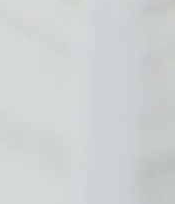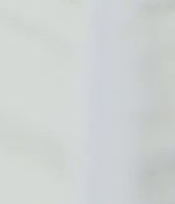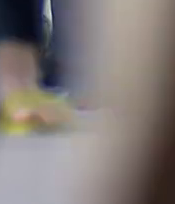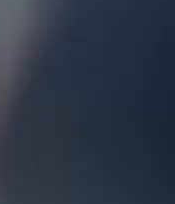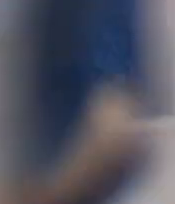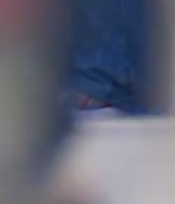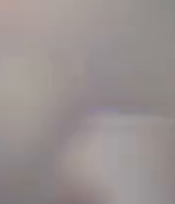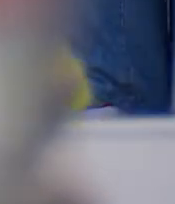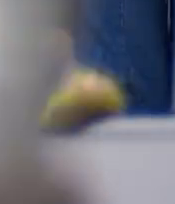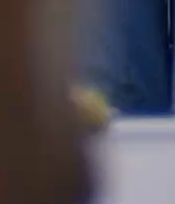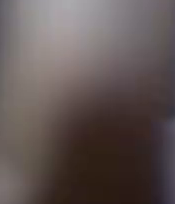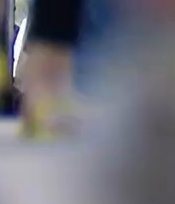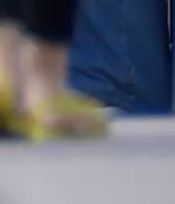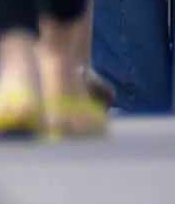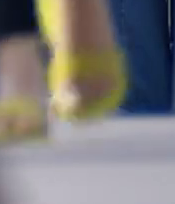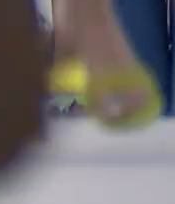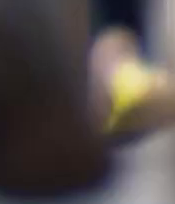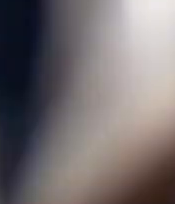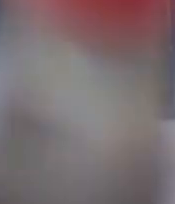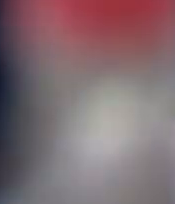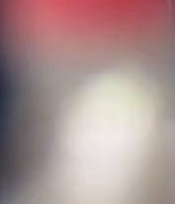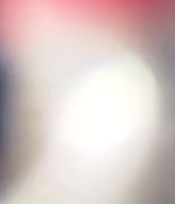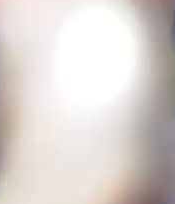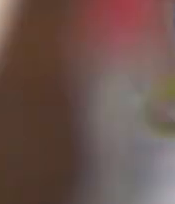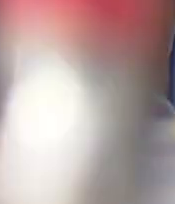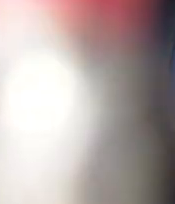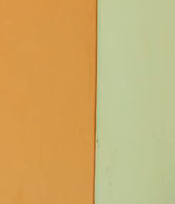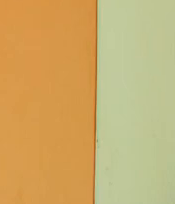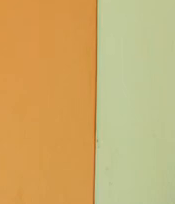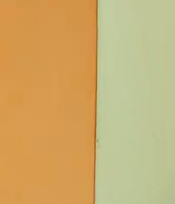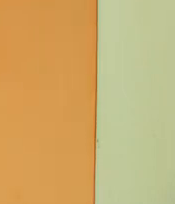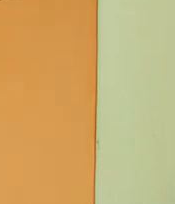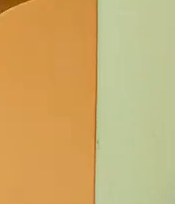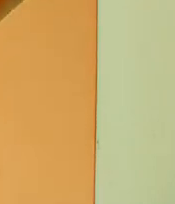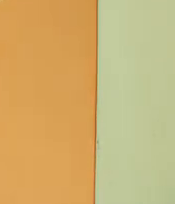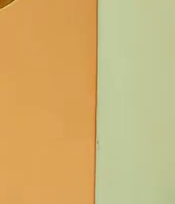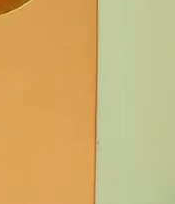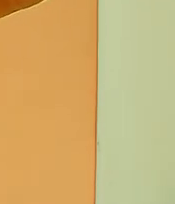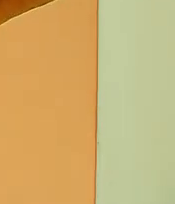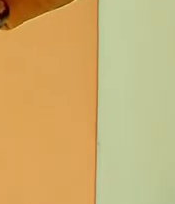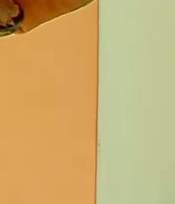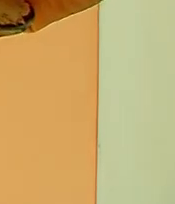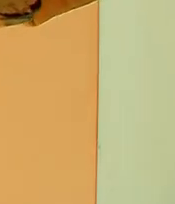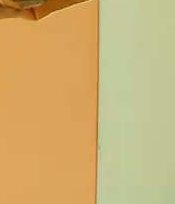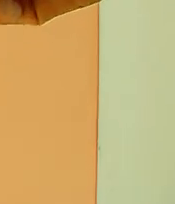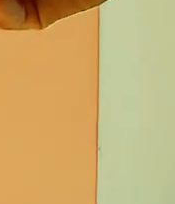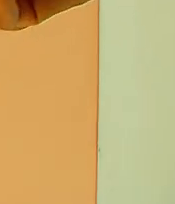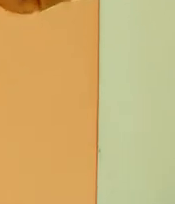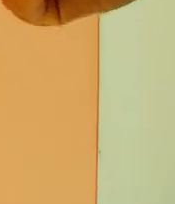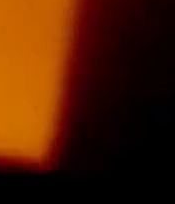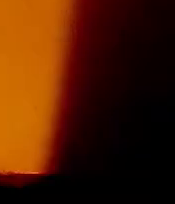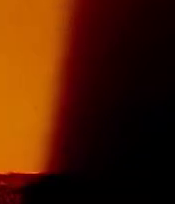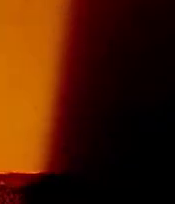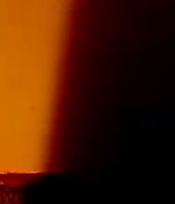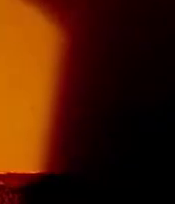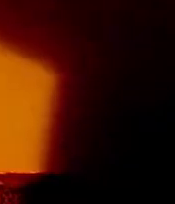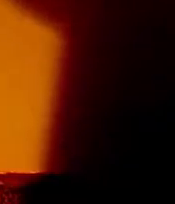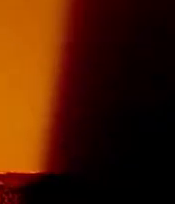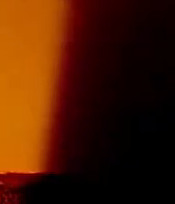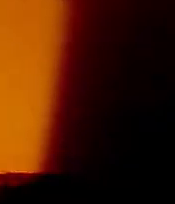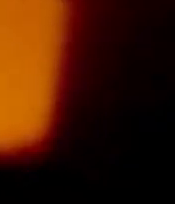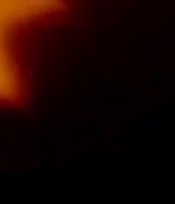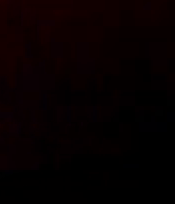pessoa deve ser realizado para que seja válido e esteja Dent dentro dos limites legais o objetivo é que não